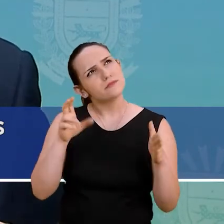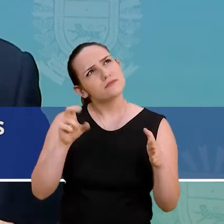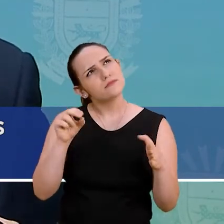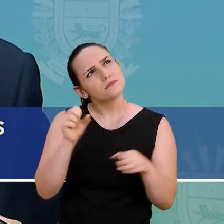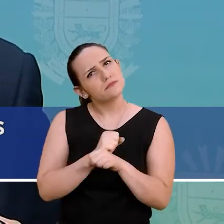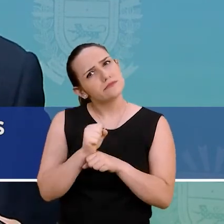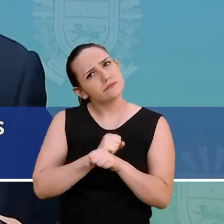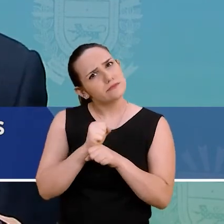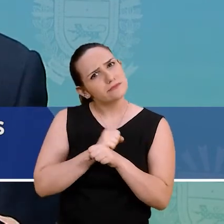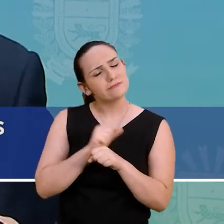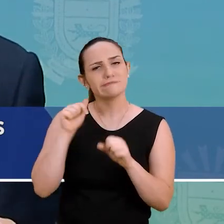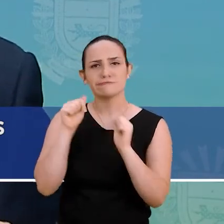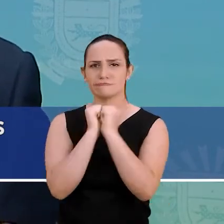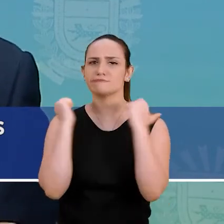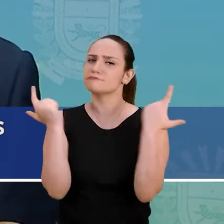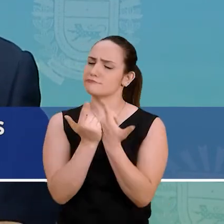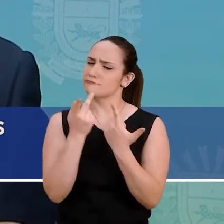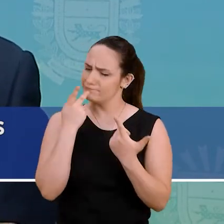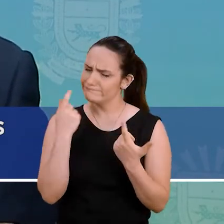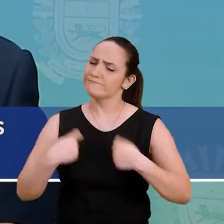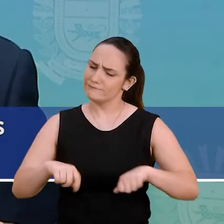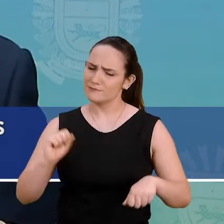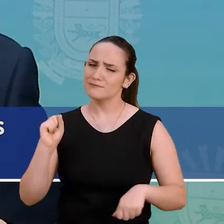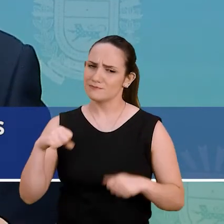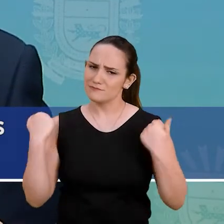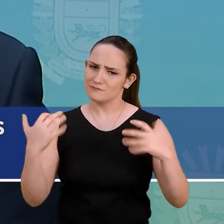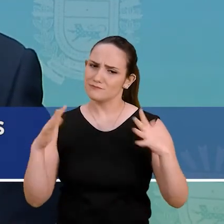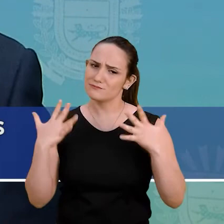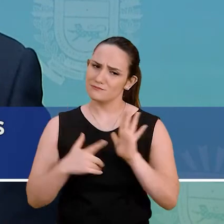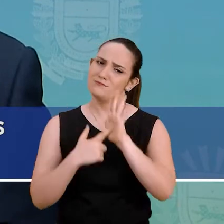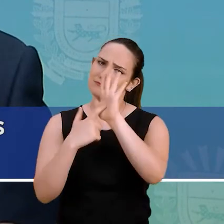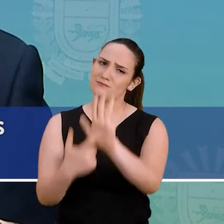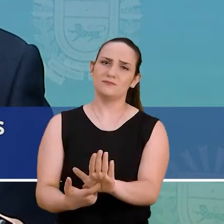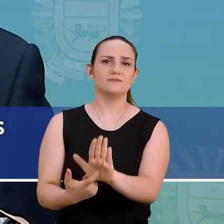nos seus 50 anos, a Assembleia Legislativa, então,